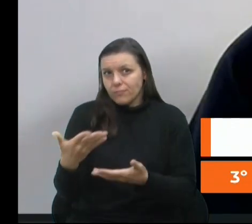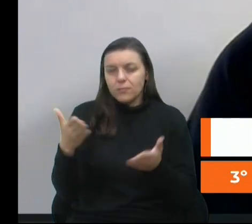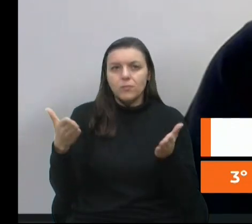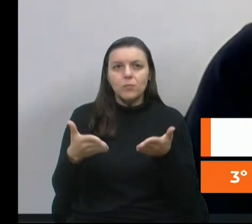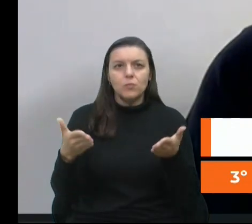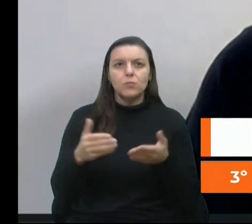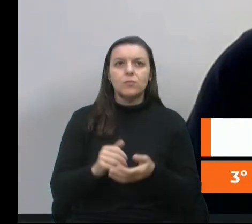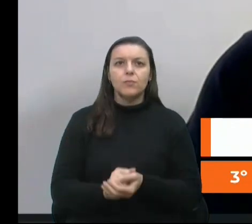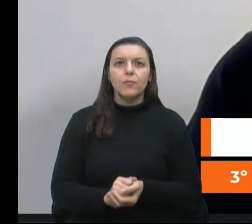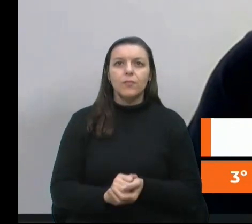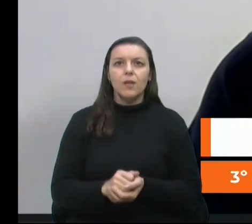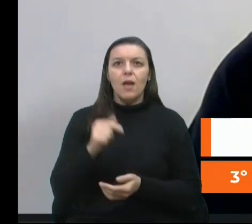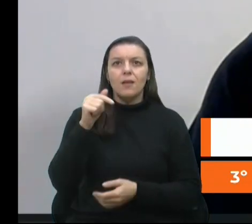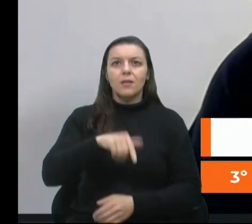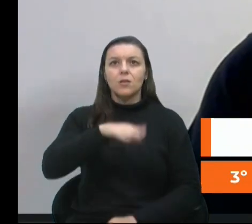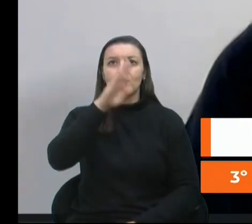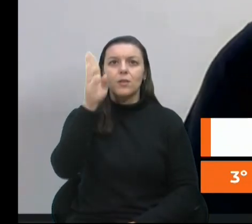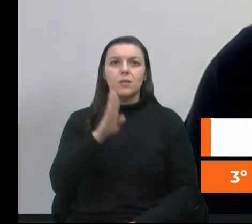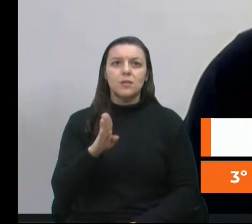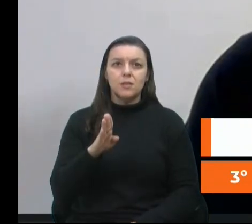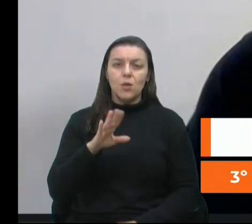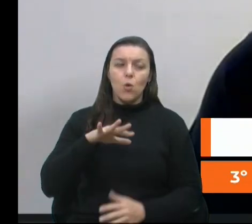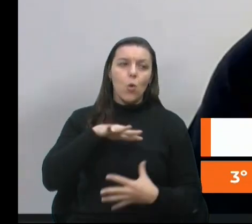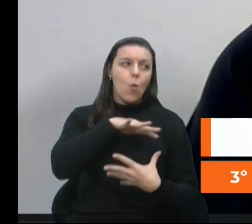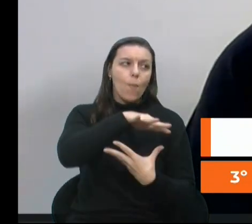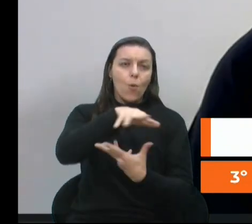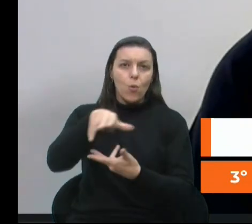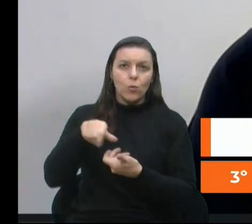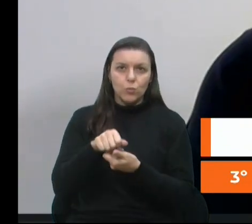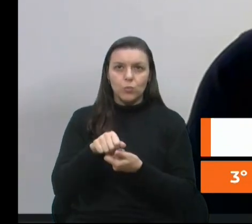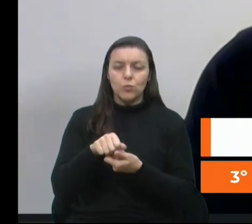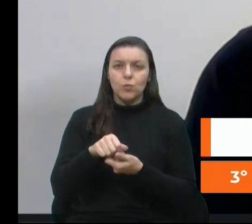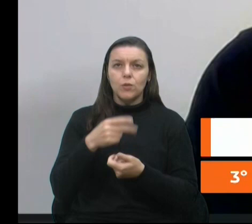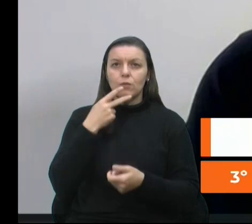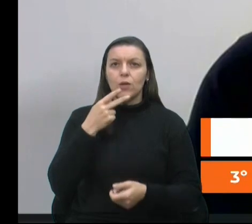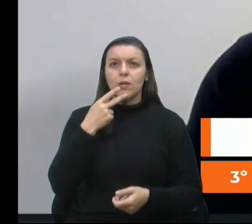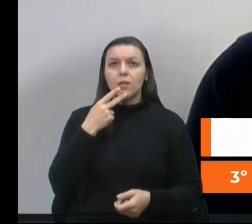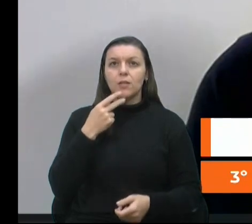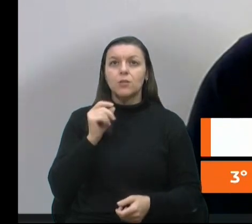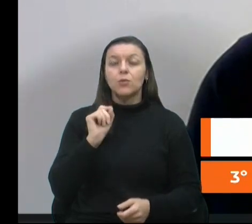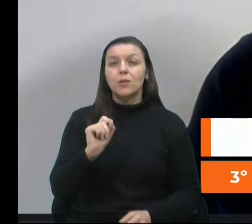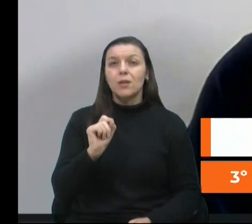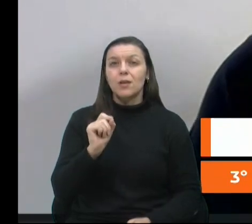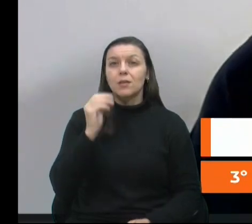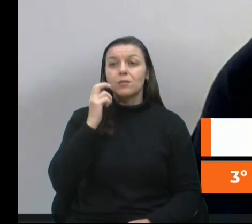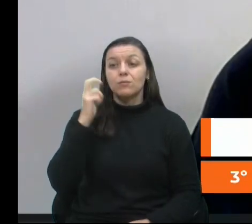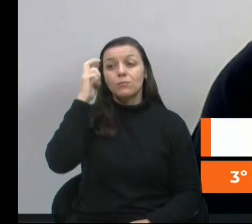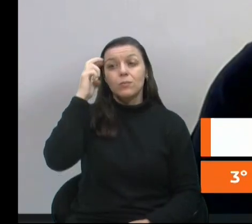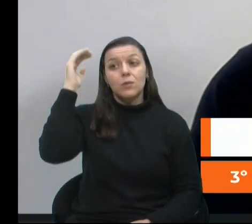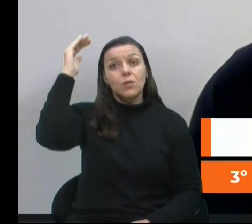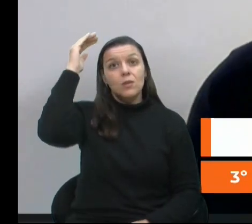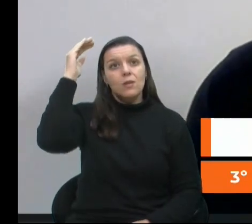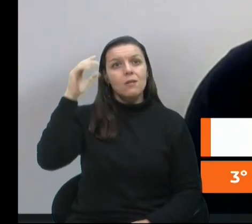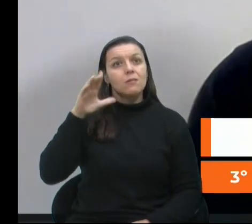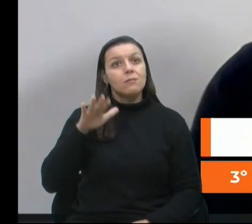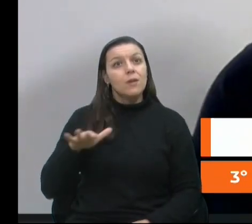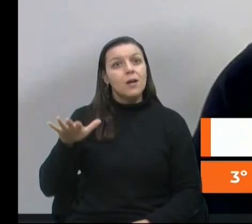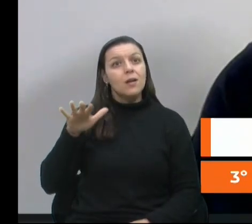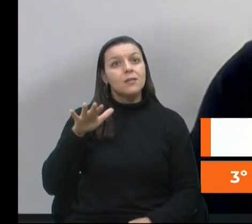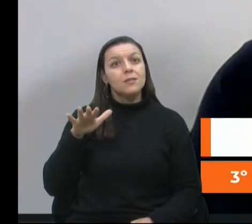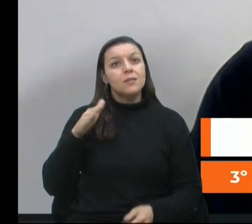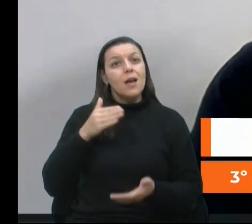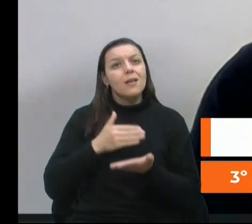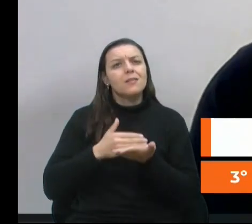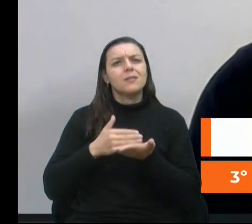hoje, aqui no Brasil e no mundo, a gente está falando de superdotação na sua fase meio que